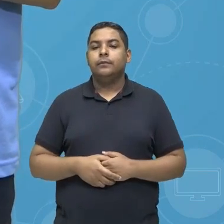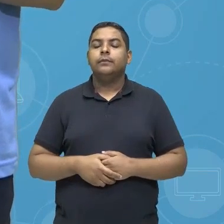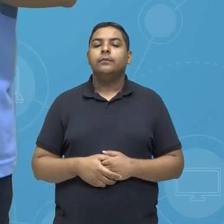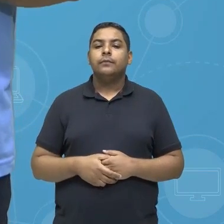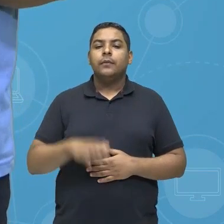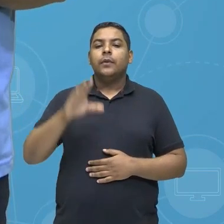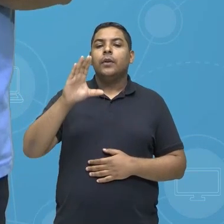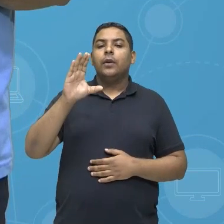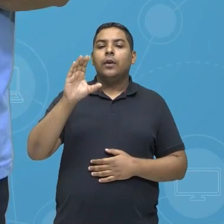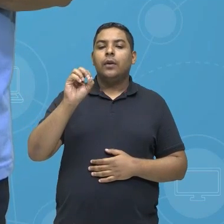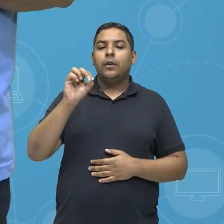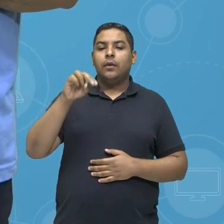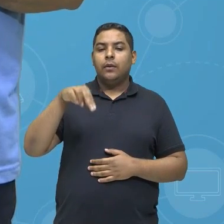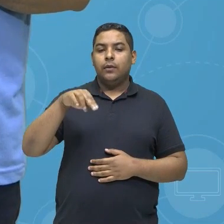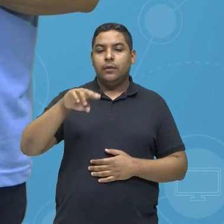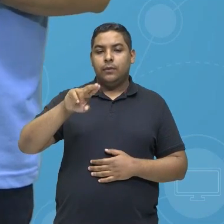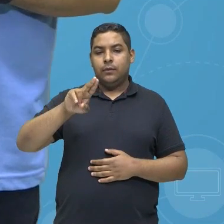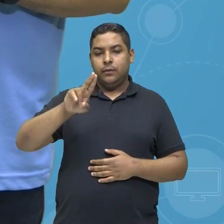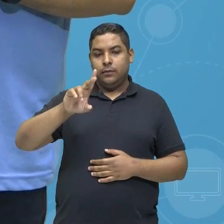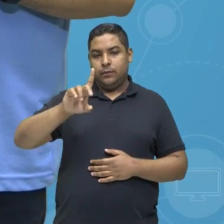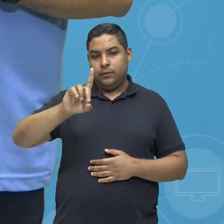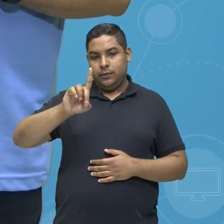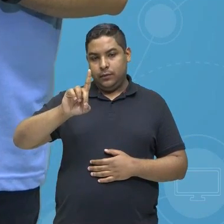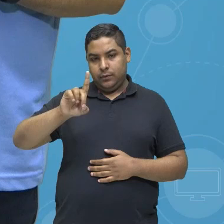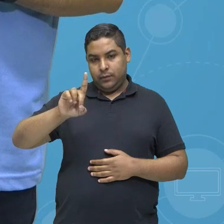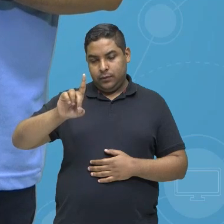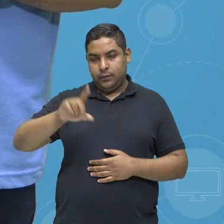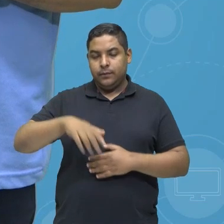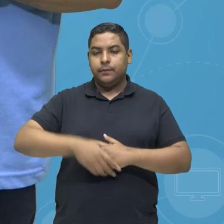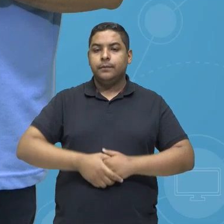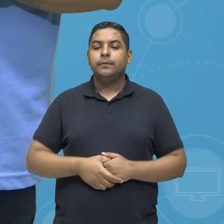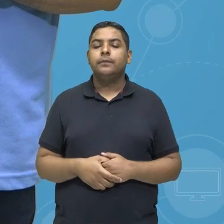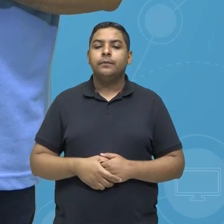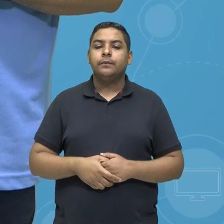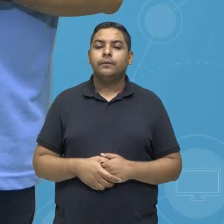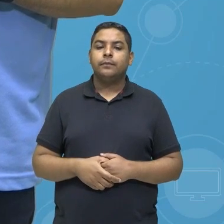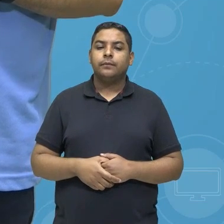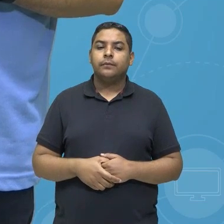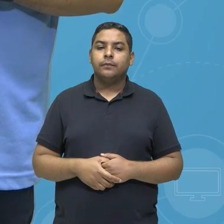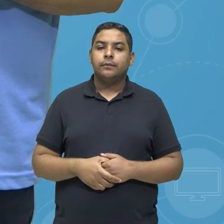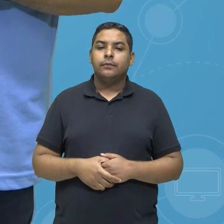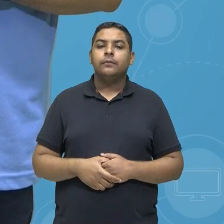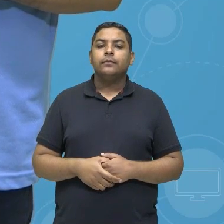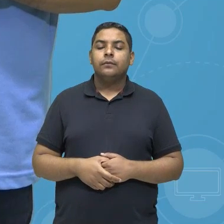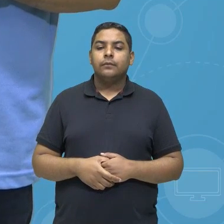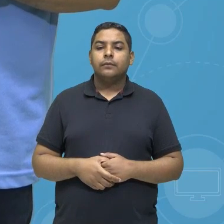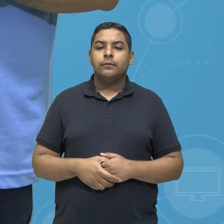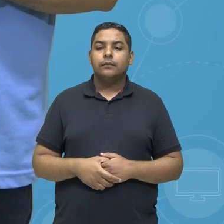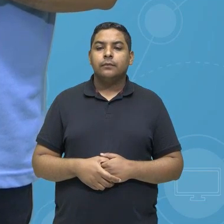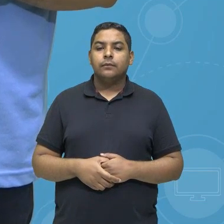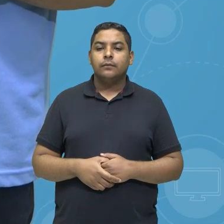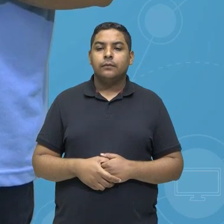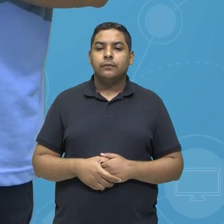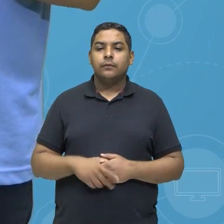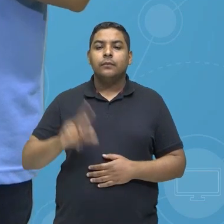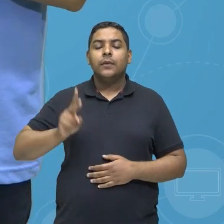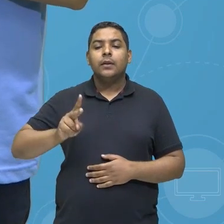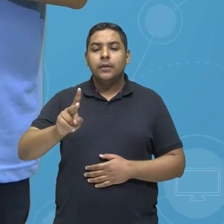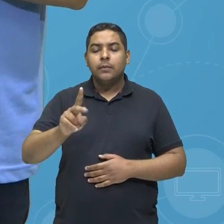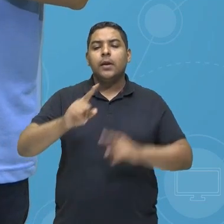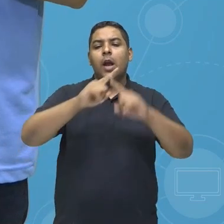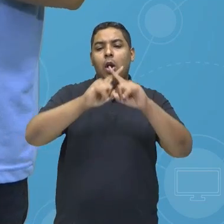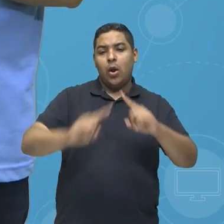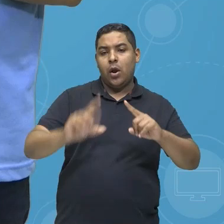que é o verbo modal que nós vamos trabalhar hoje. Então o could, a gente sempre coloca ele, em oposição ao can.